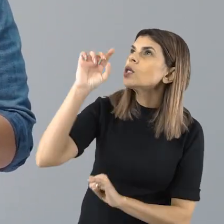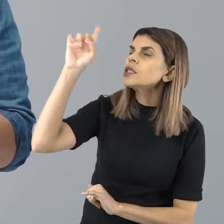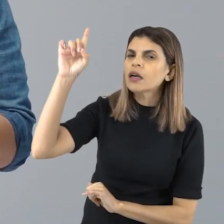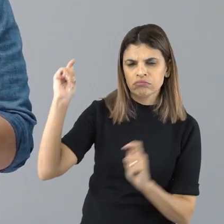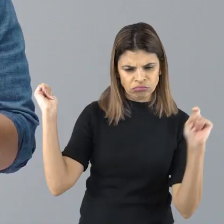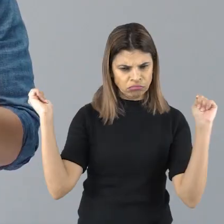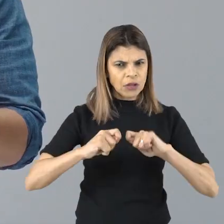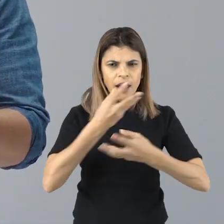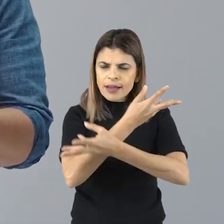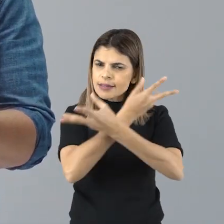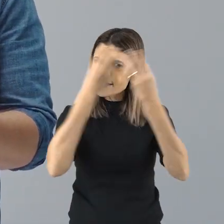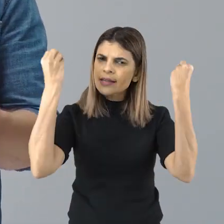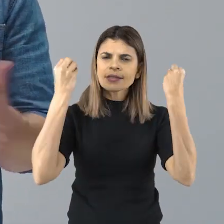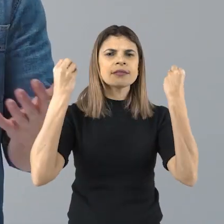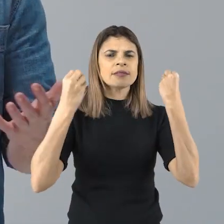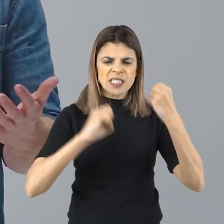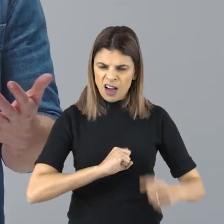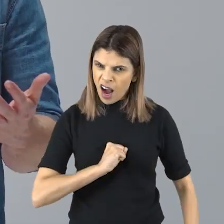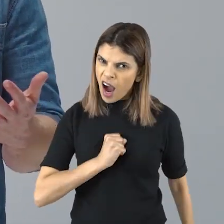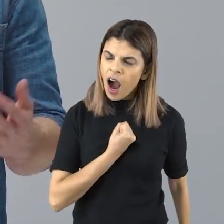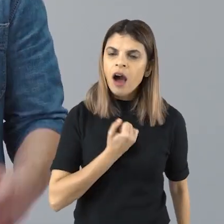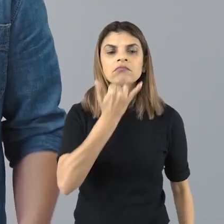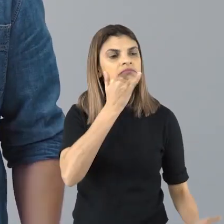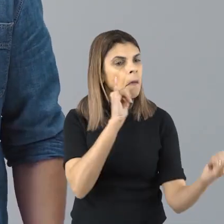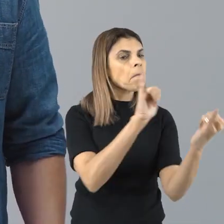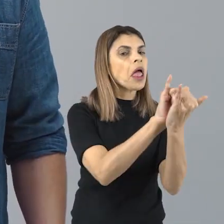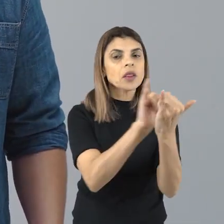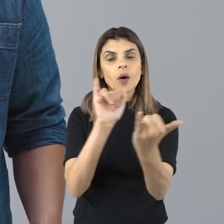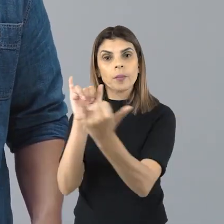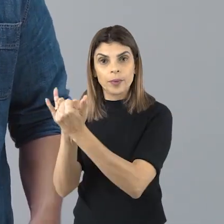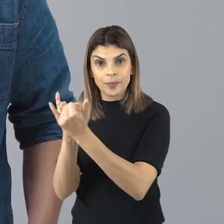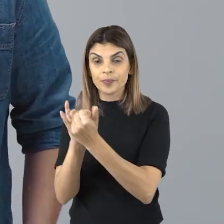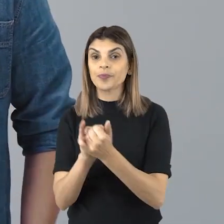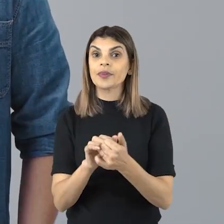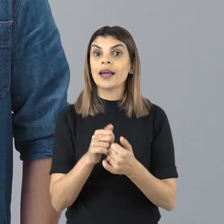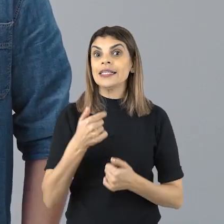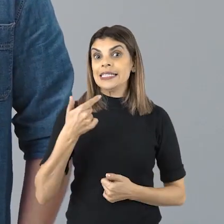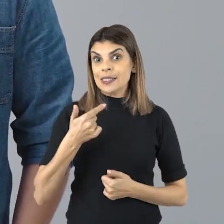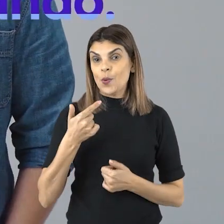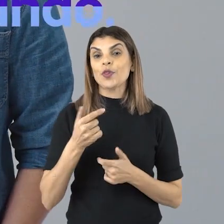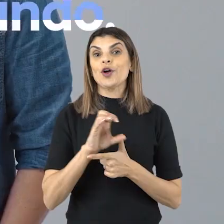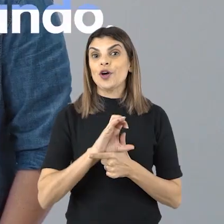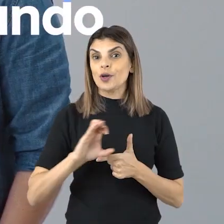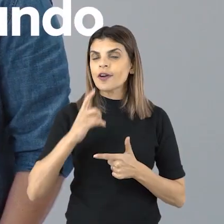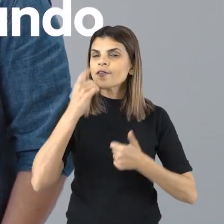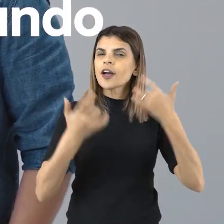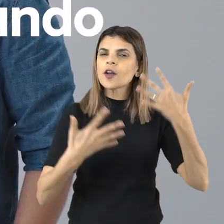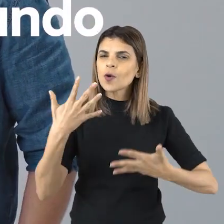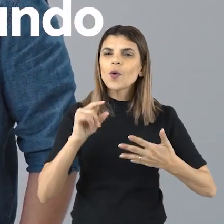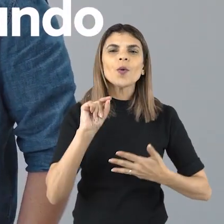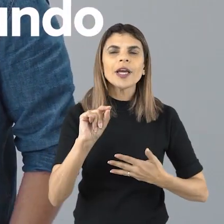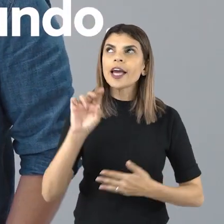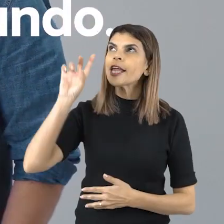de Deus, isso torna possível esquecer toda a raiva e amargura e perdoar os outros. A segunda aos Coríntios diz: Deus em